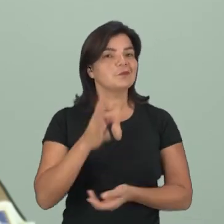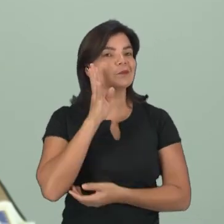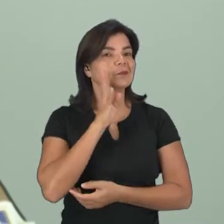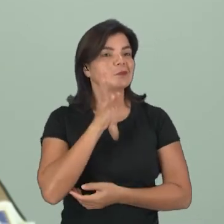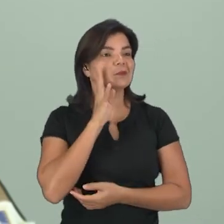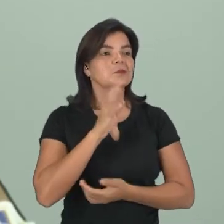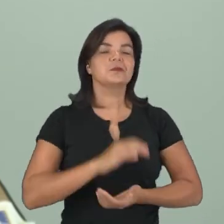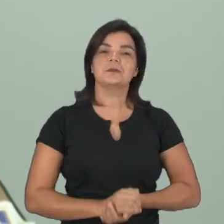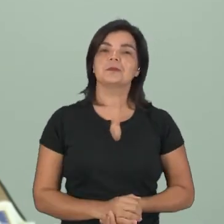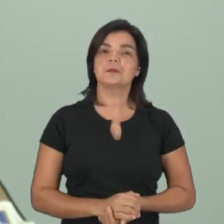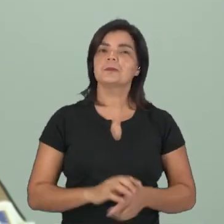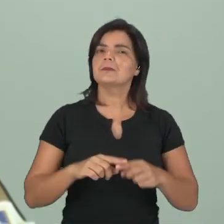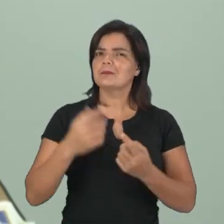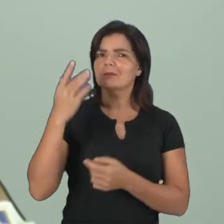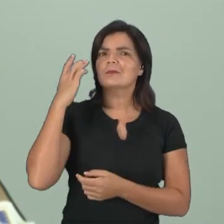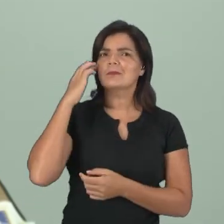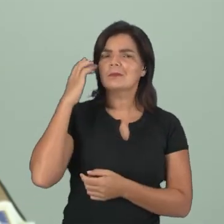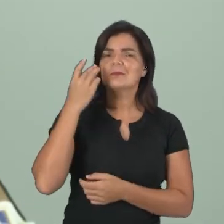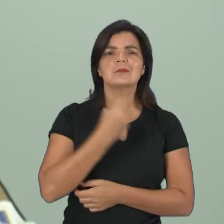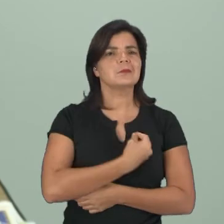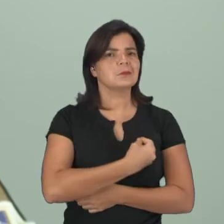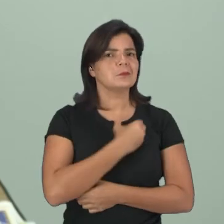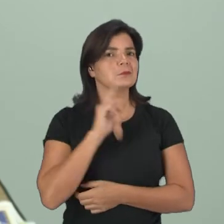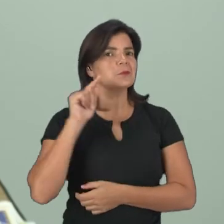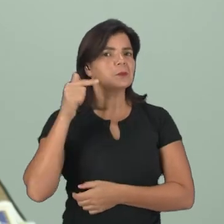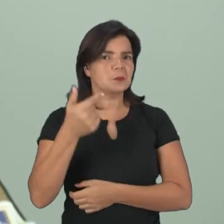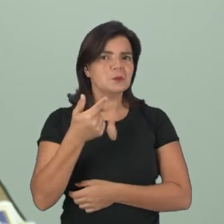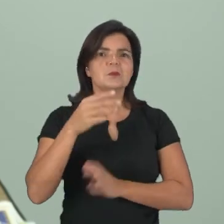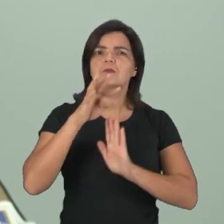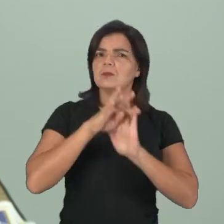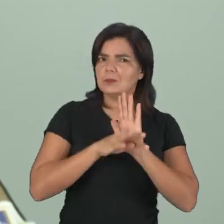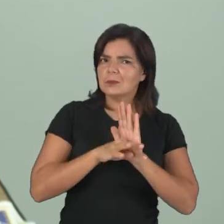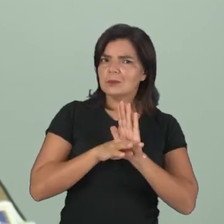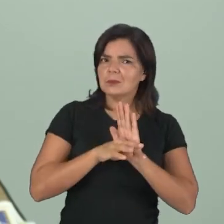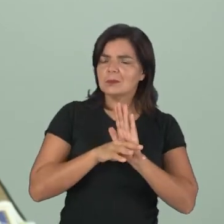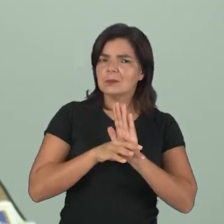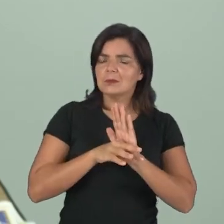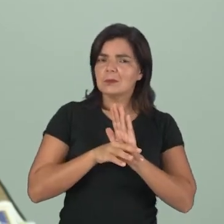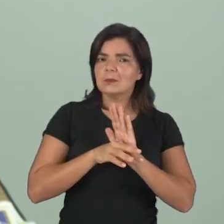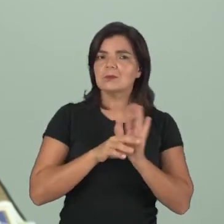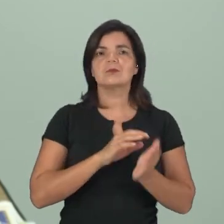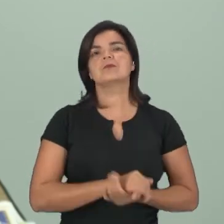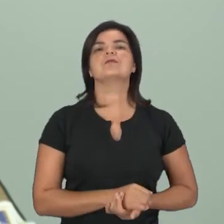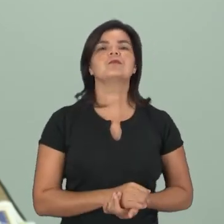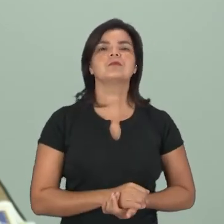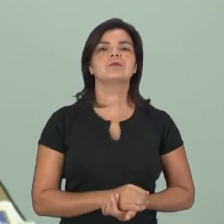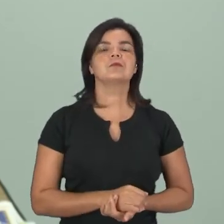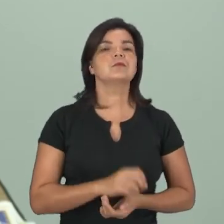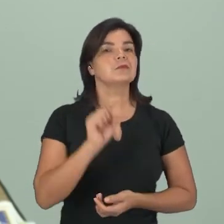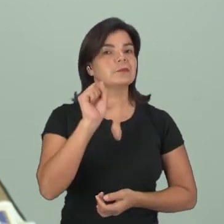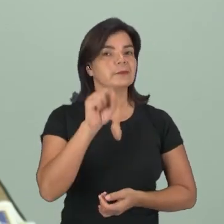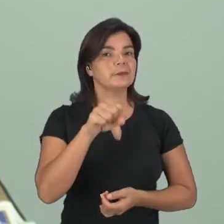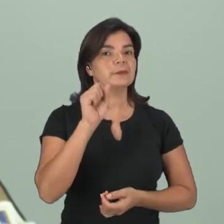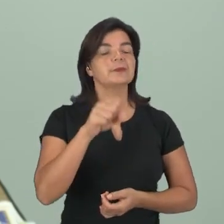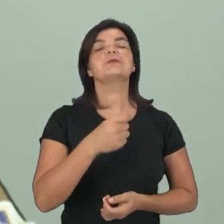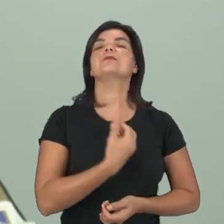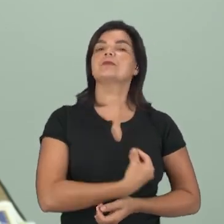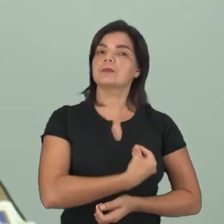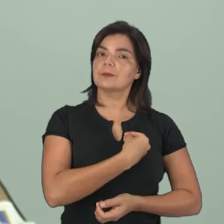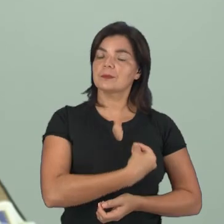interessante mas será que existe outros tipos de texto cestos sim